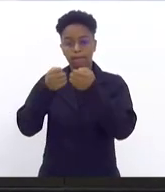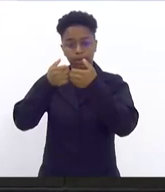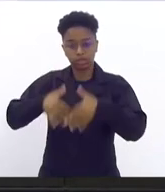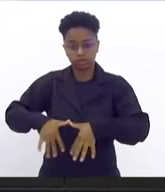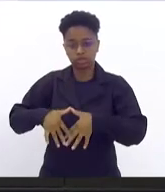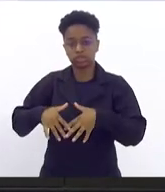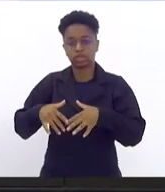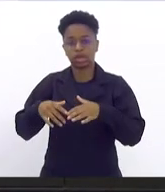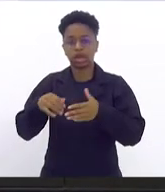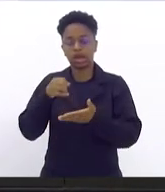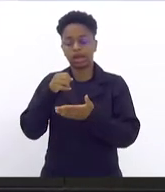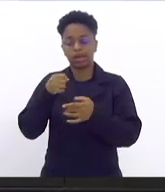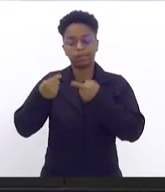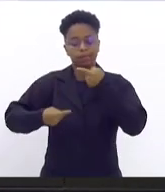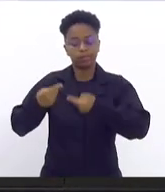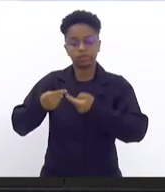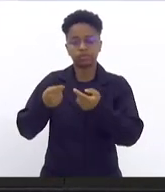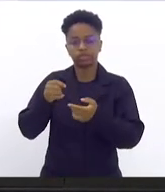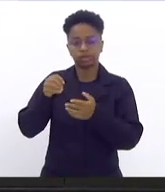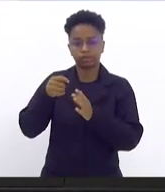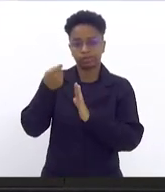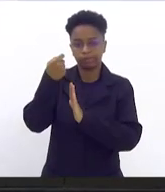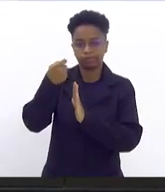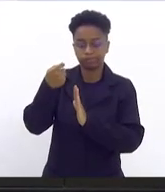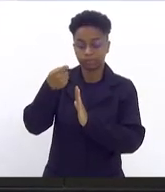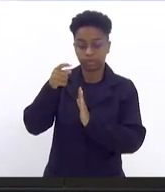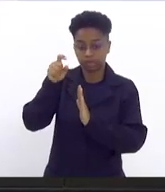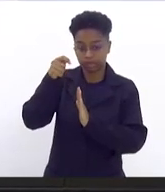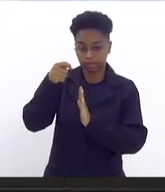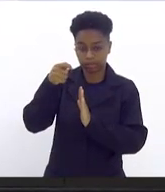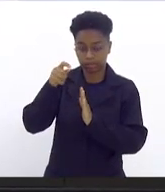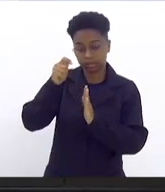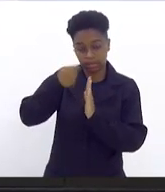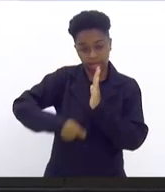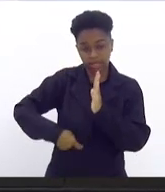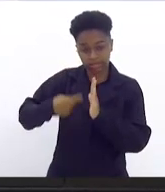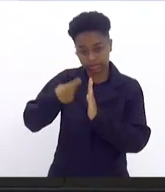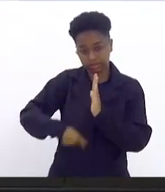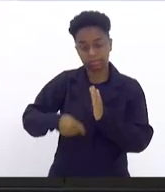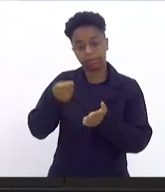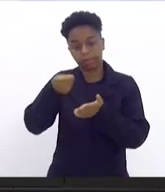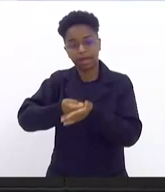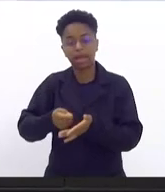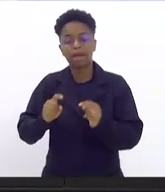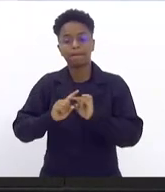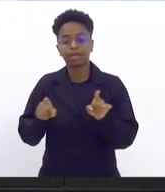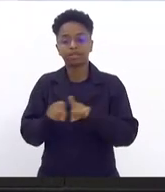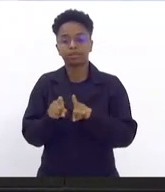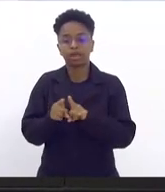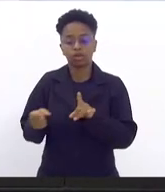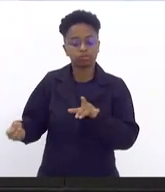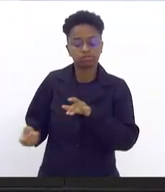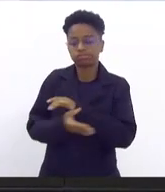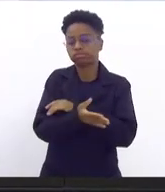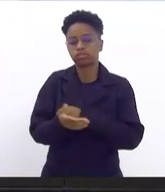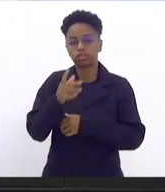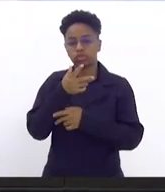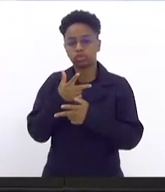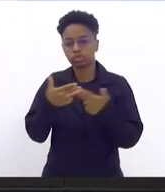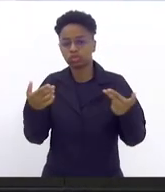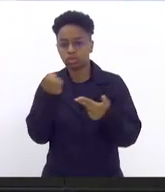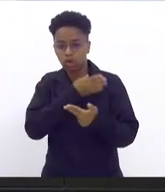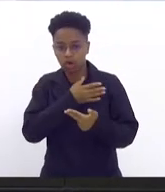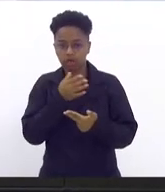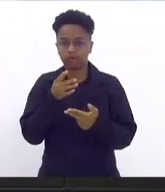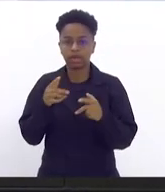estabelecida contratualmente e sob o controle do poder concedente, mas também introduzindo elemento novo na relação contratual entre